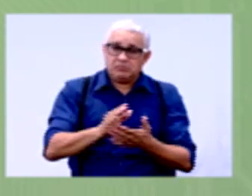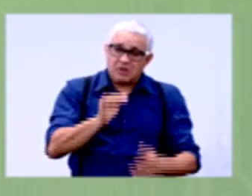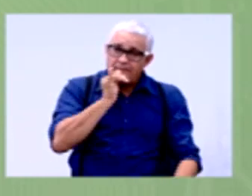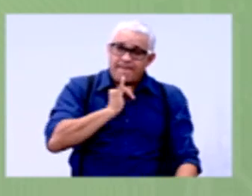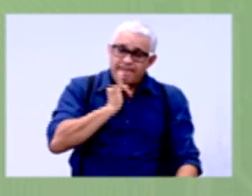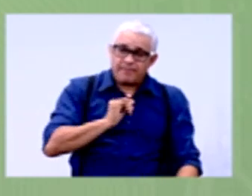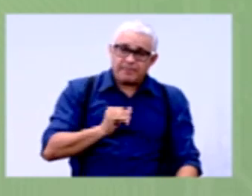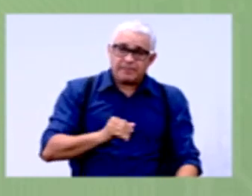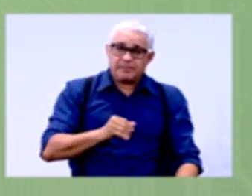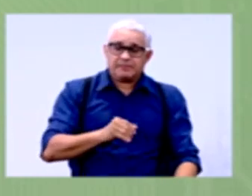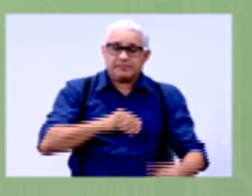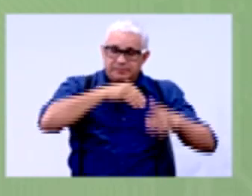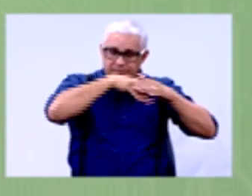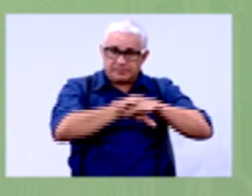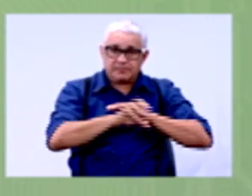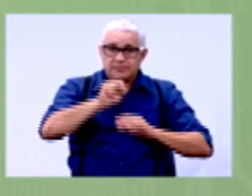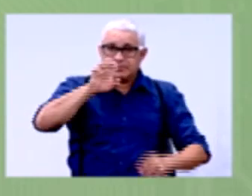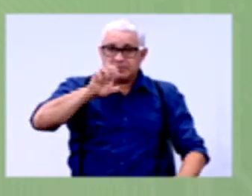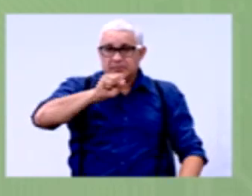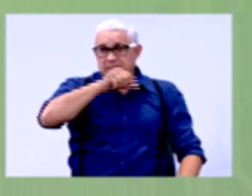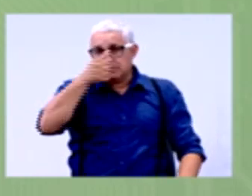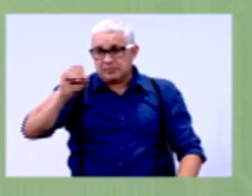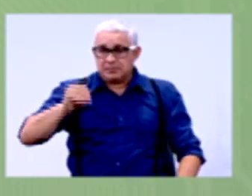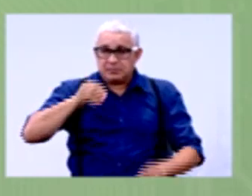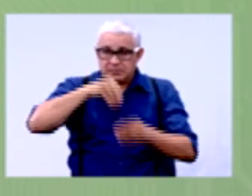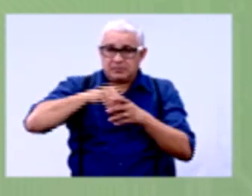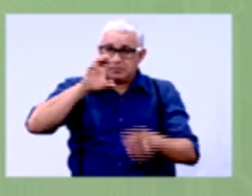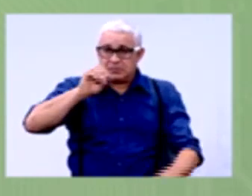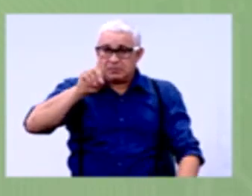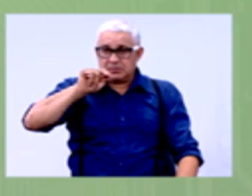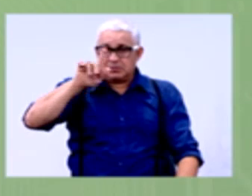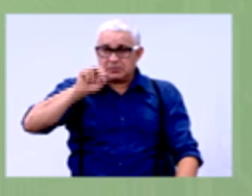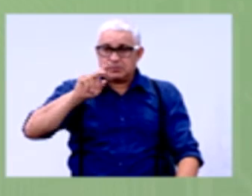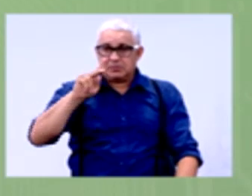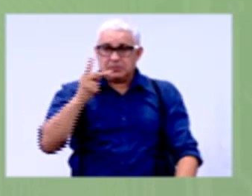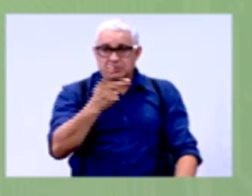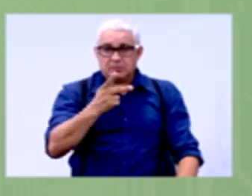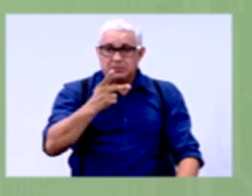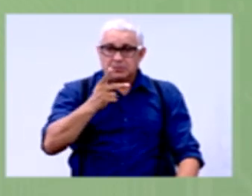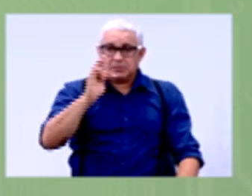de armazenamento de sessão aí dentro do nosso código HTML.